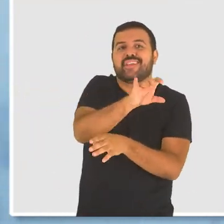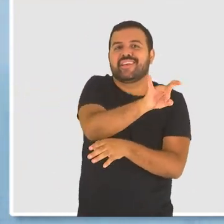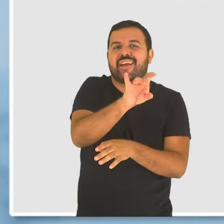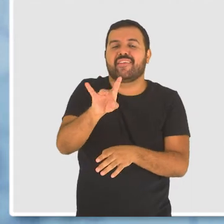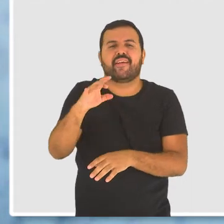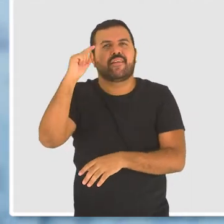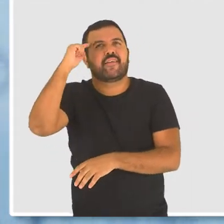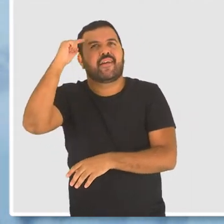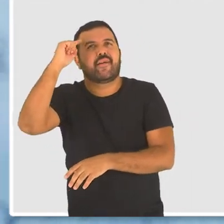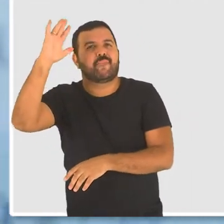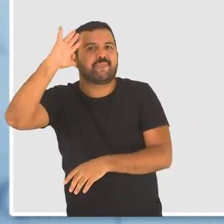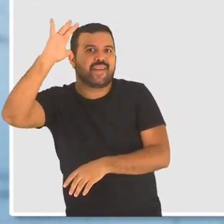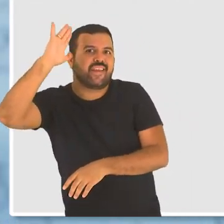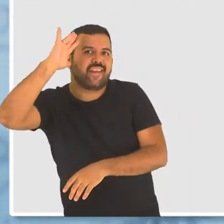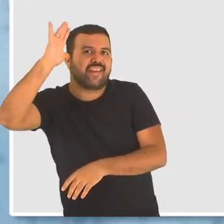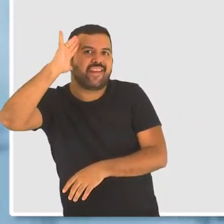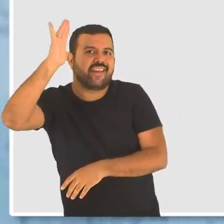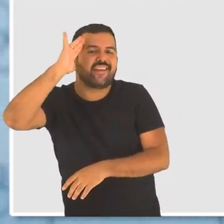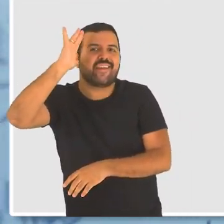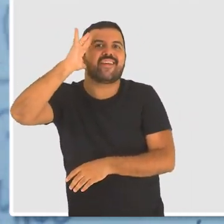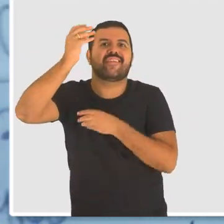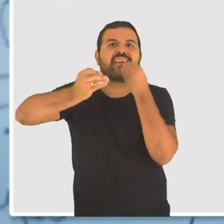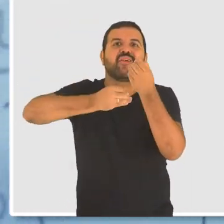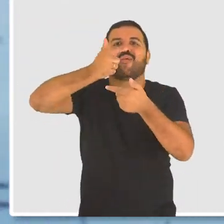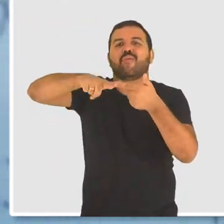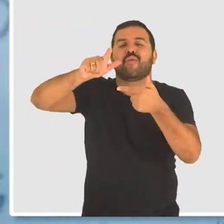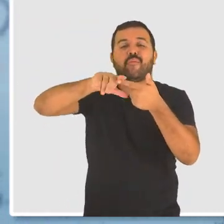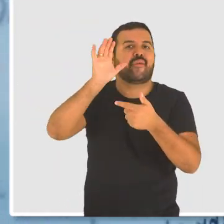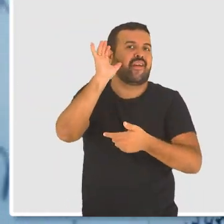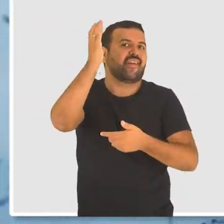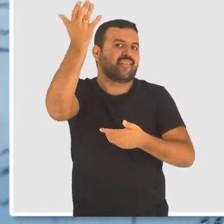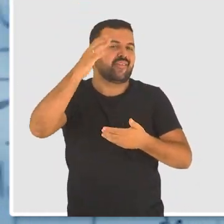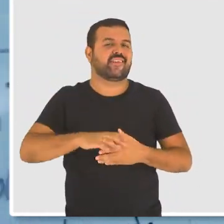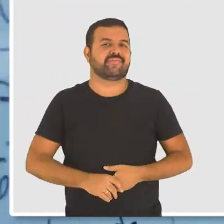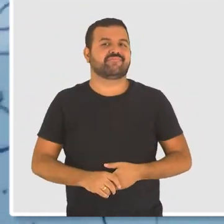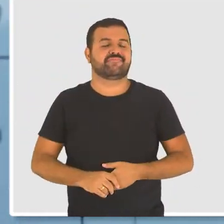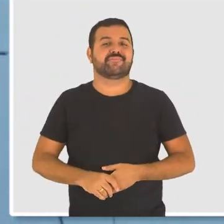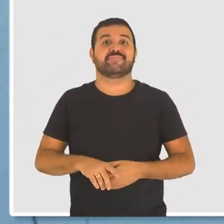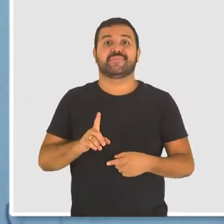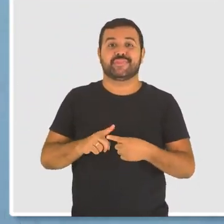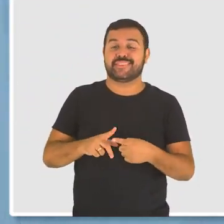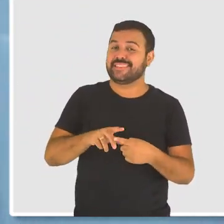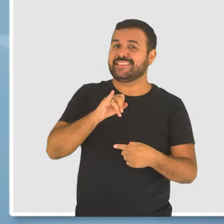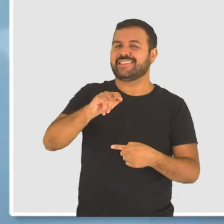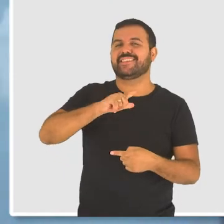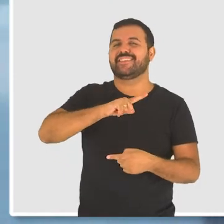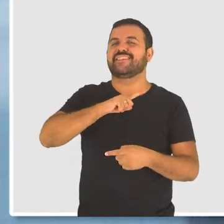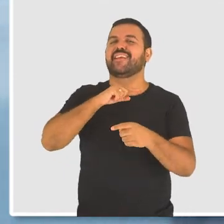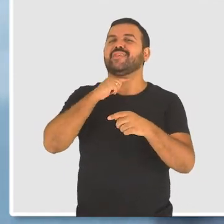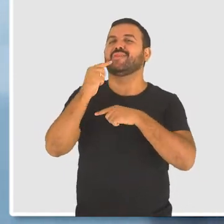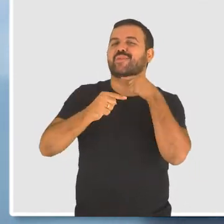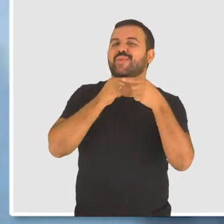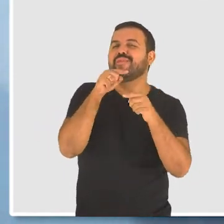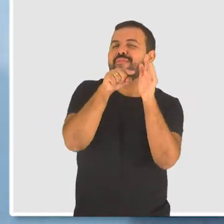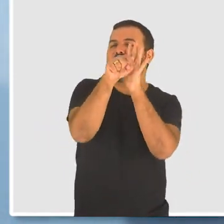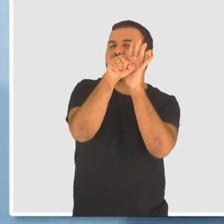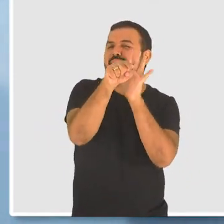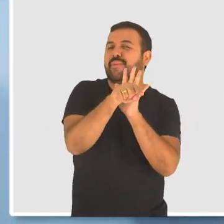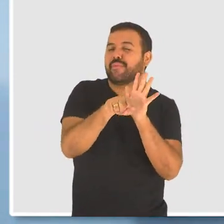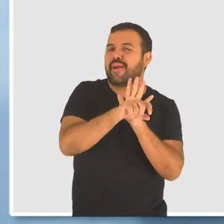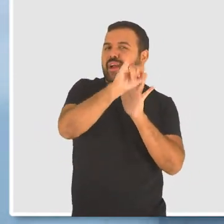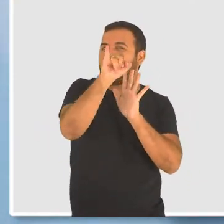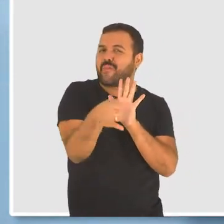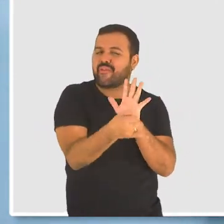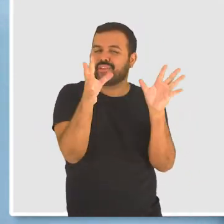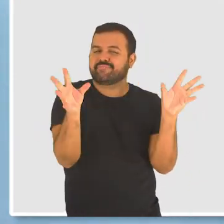dos alunos por esses questionamentos que você planejou? Por que não? Porque sim, sabe?